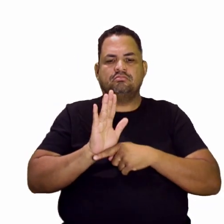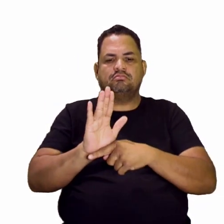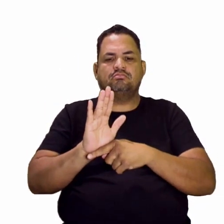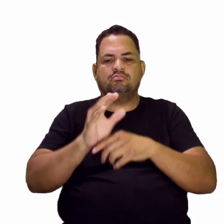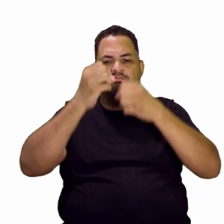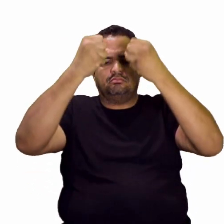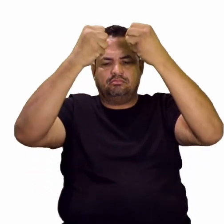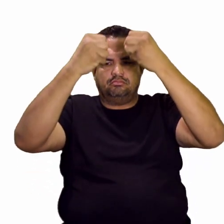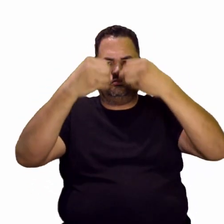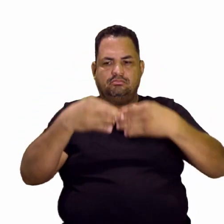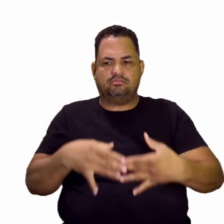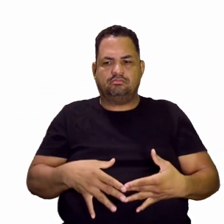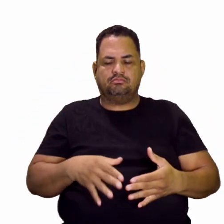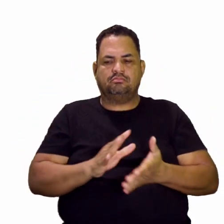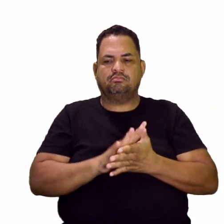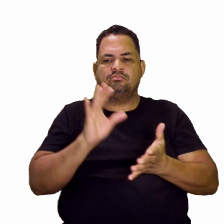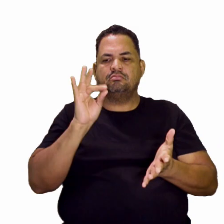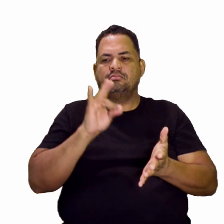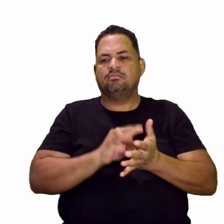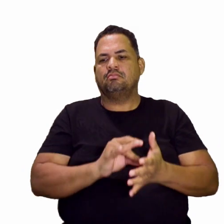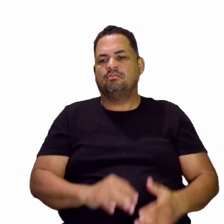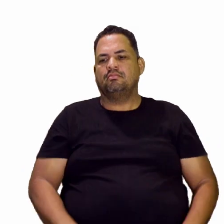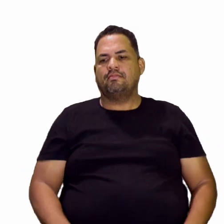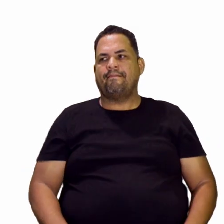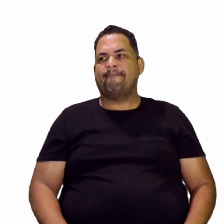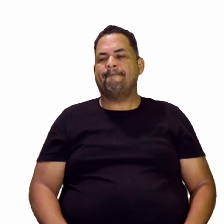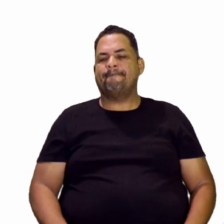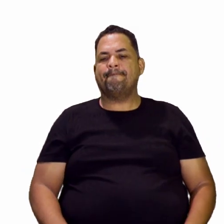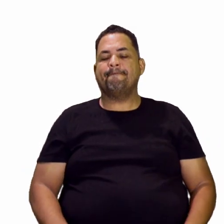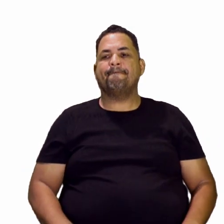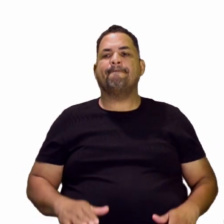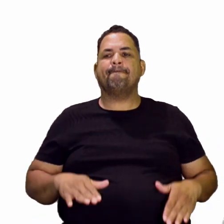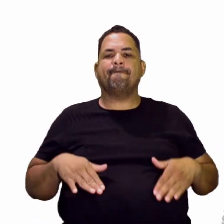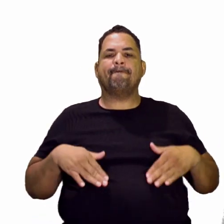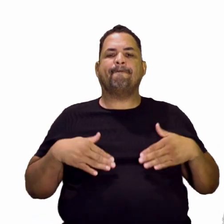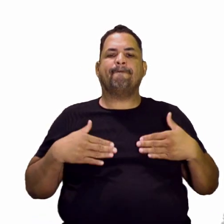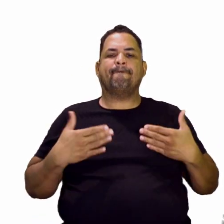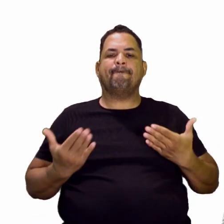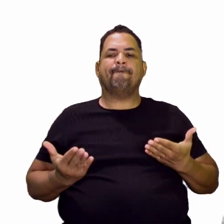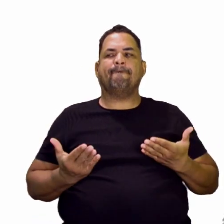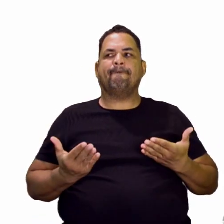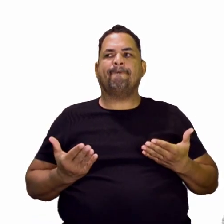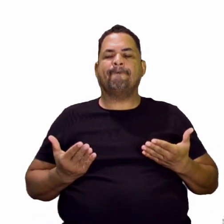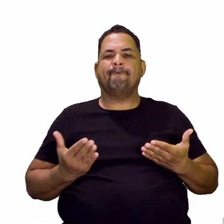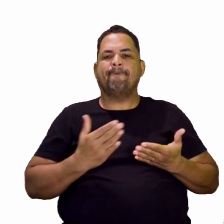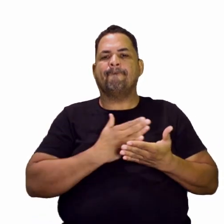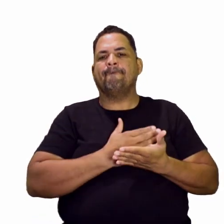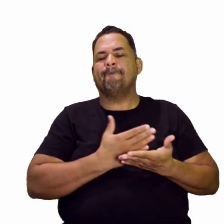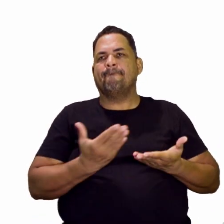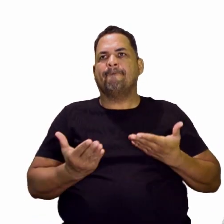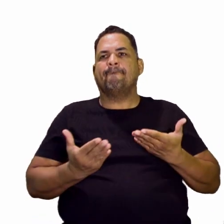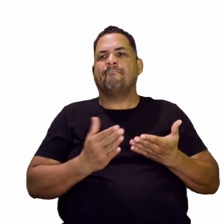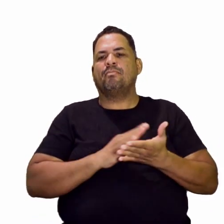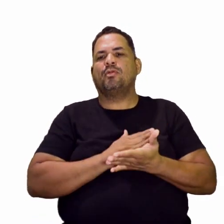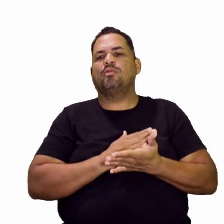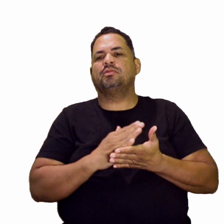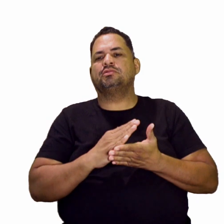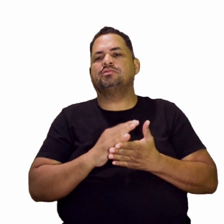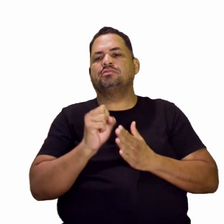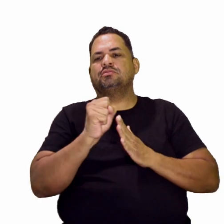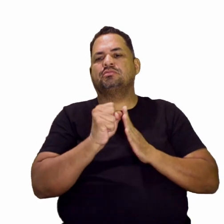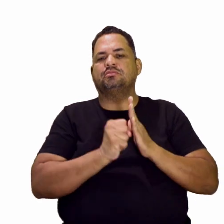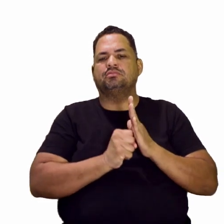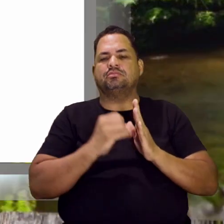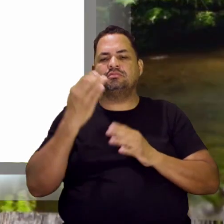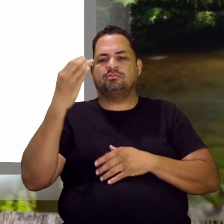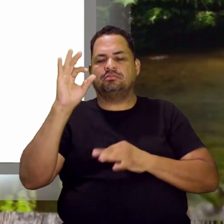ajudam a explicar os fatos. Então, quando eu quero gerar um artigo científico, quando